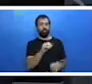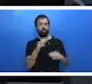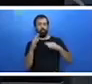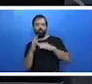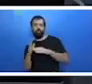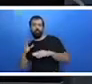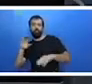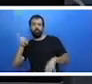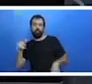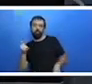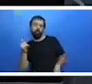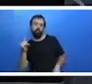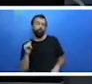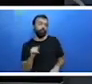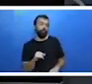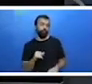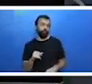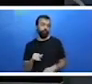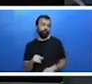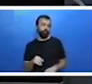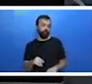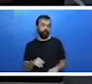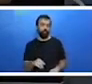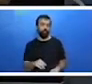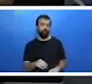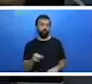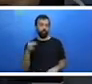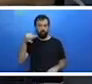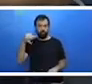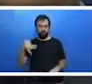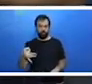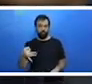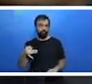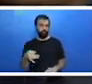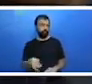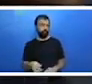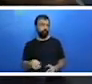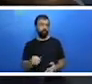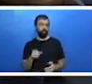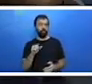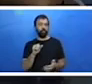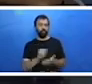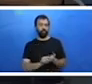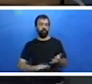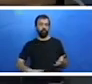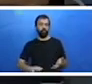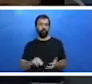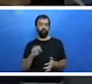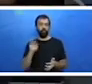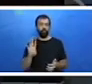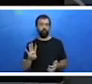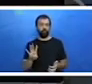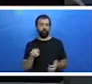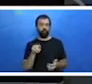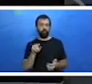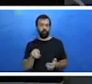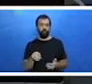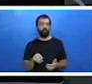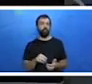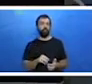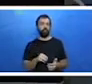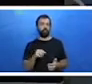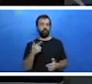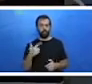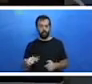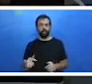do outro, bonitinho, marca a página, marca tudo. E a 4 é aquela, a gente vai repetir aquela atividade que